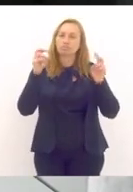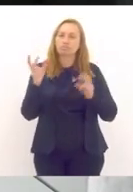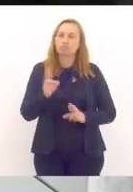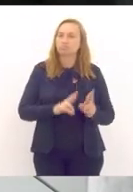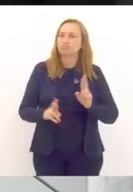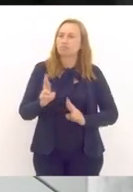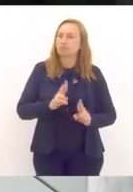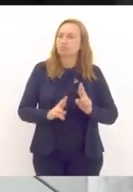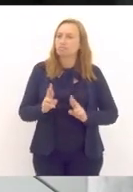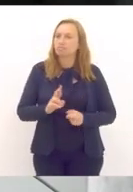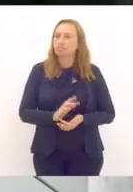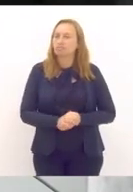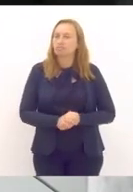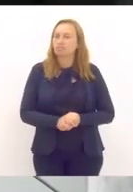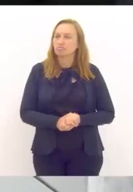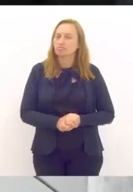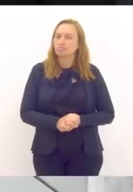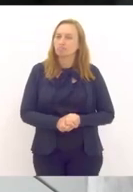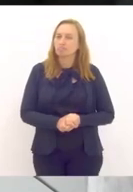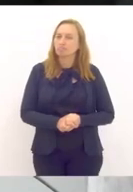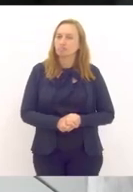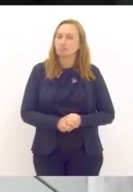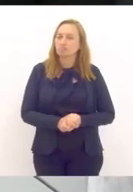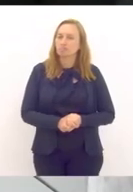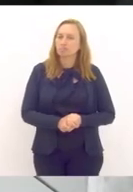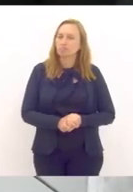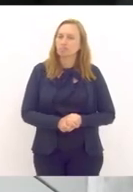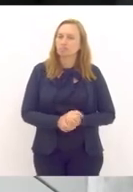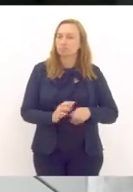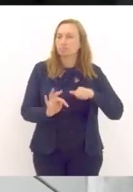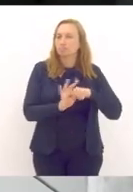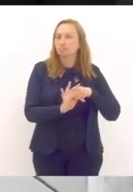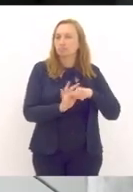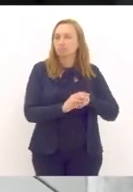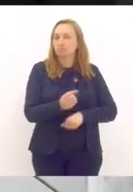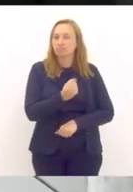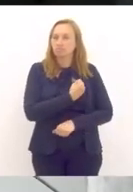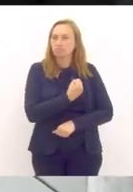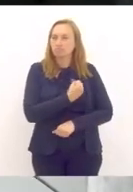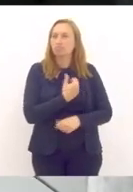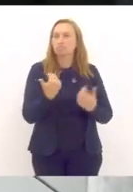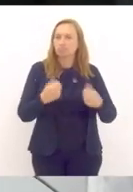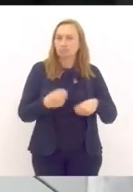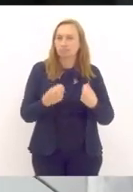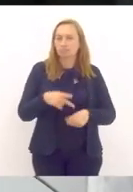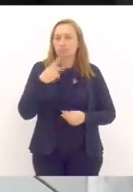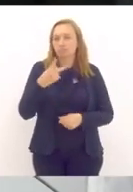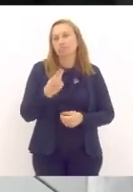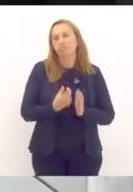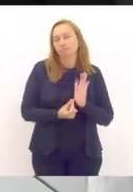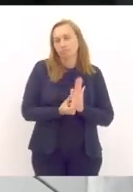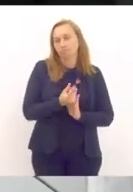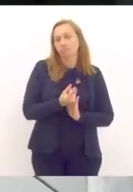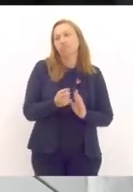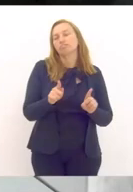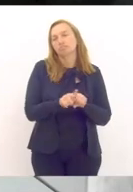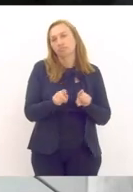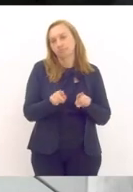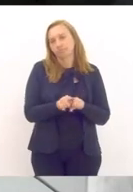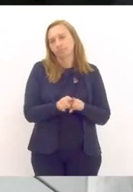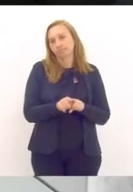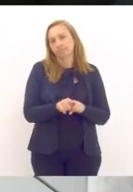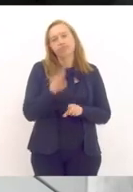relacionadas mais à tecnicidade dos números, a gente precisa dizer que orçamento também